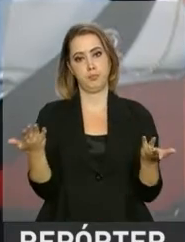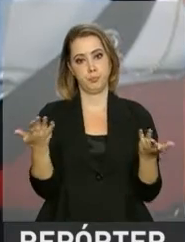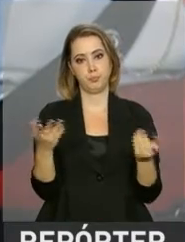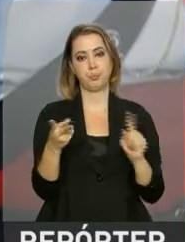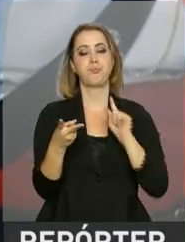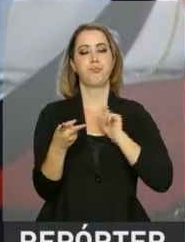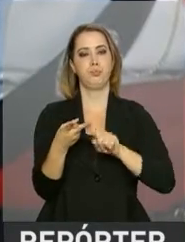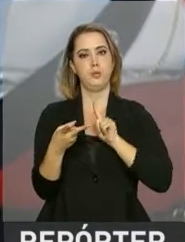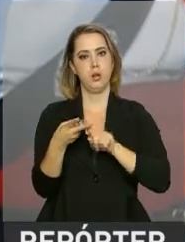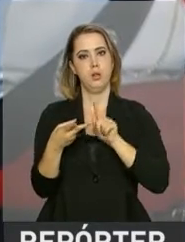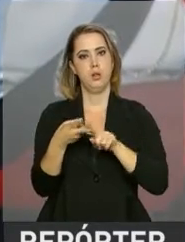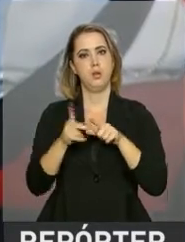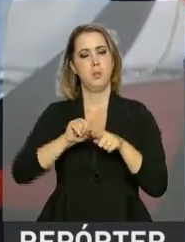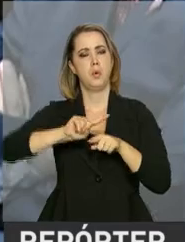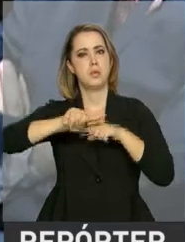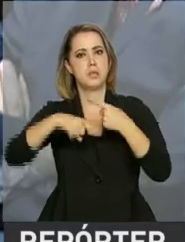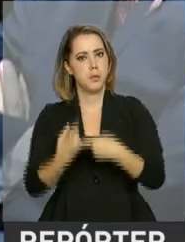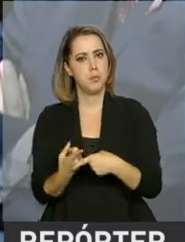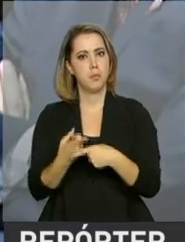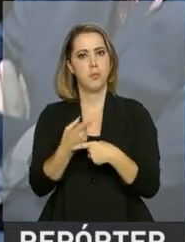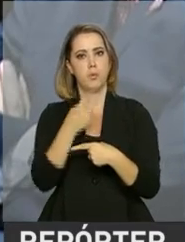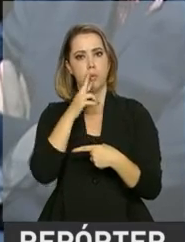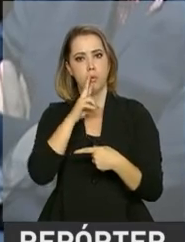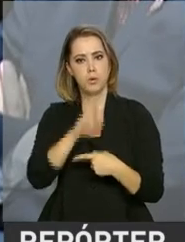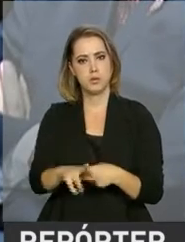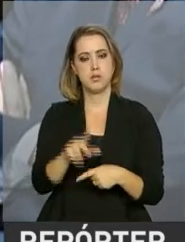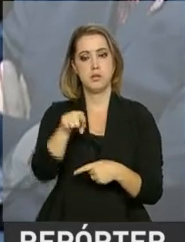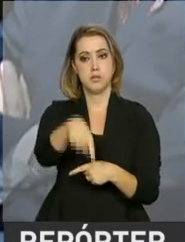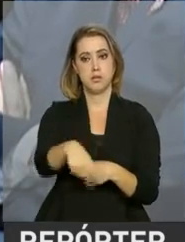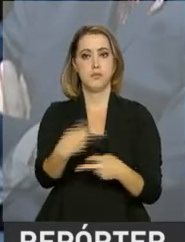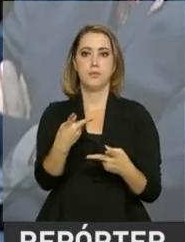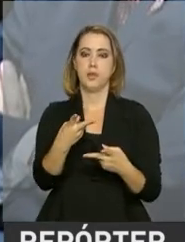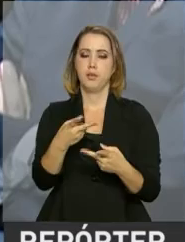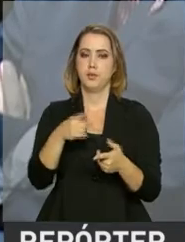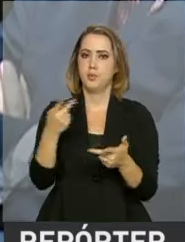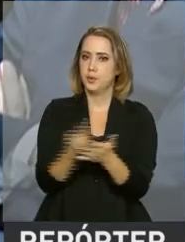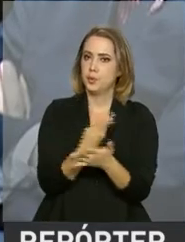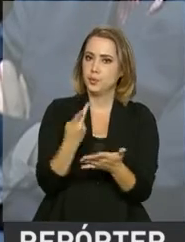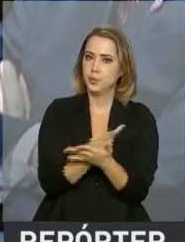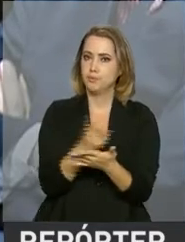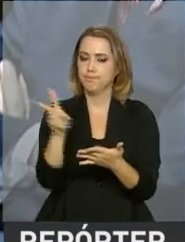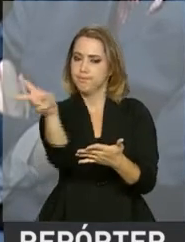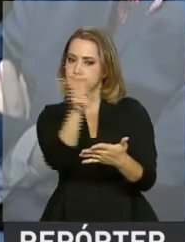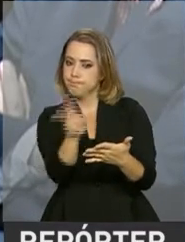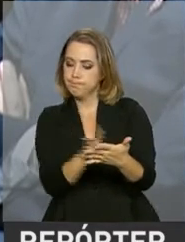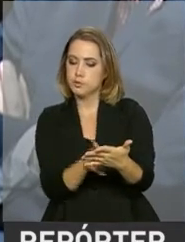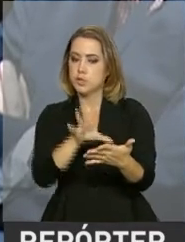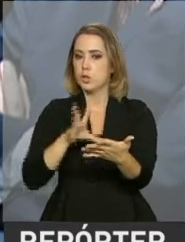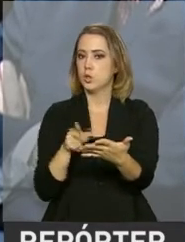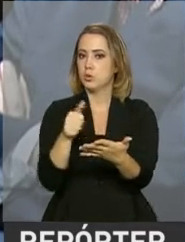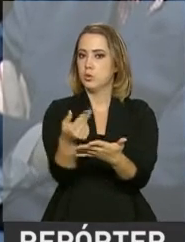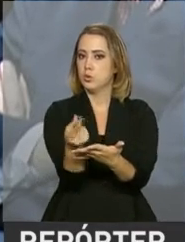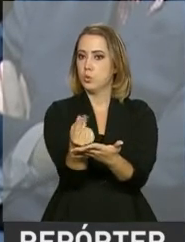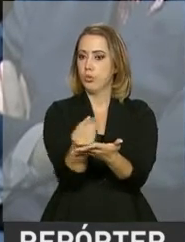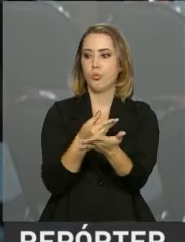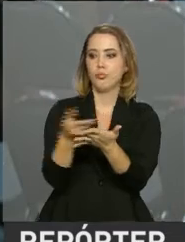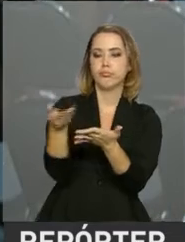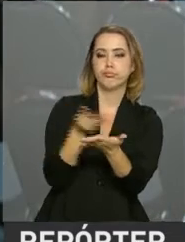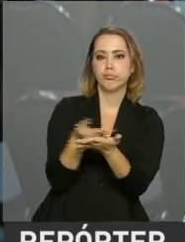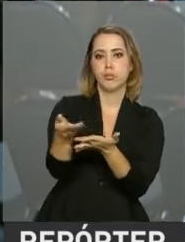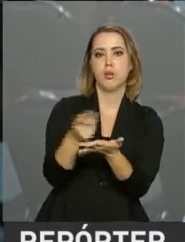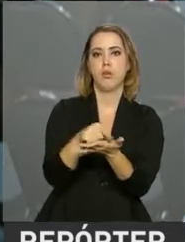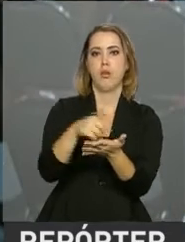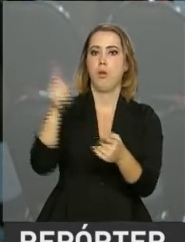na linha corretiva, se dá mediante a fiscalização dos recursos públicos federais com o objetivo